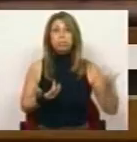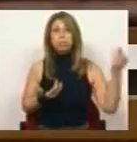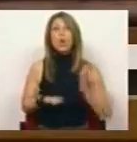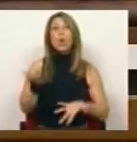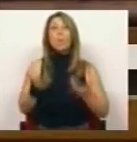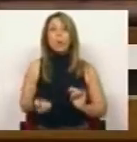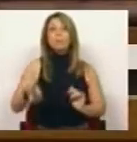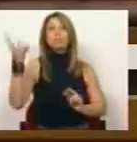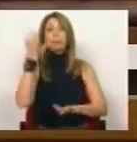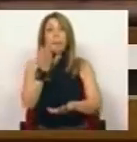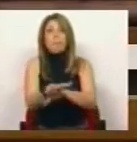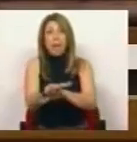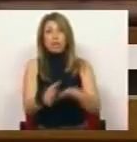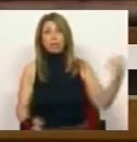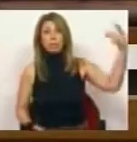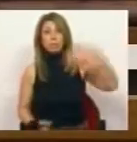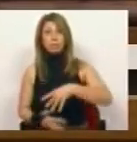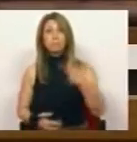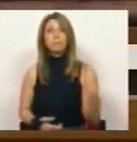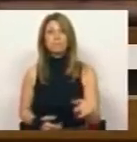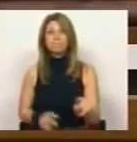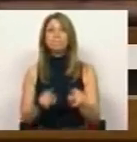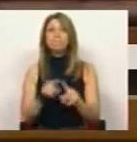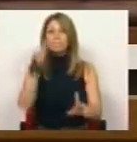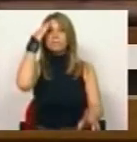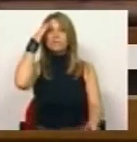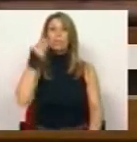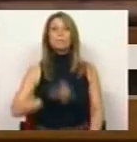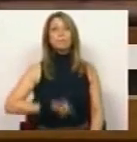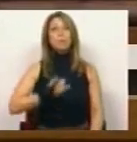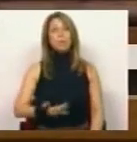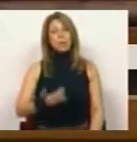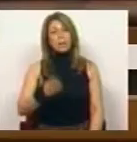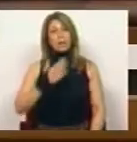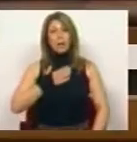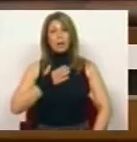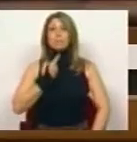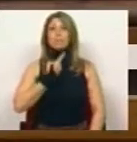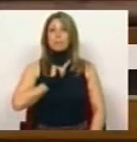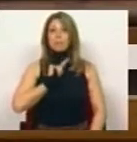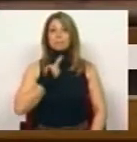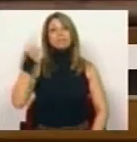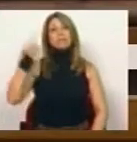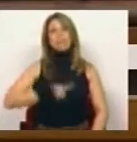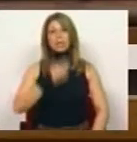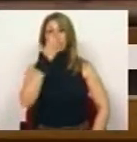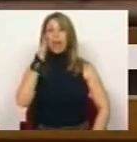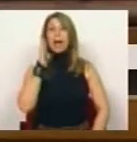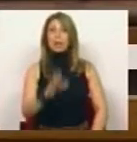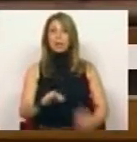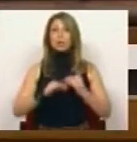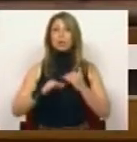uma estimativa assustadora que nos deve alarmar e que nos exige uma atitude responsável que gere